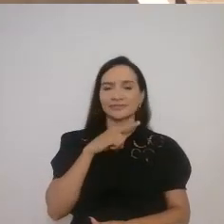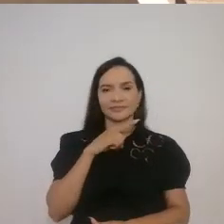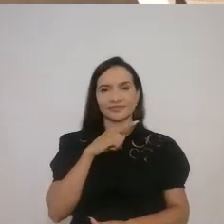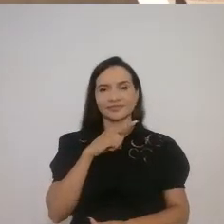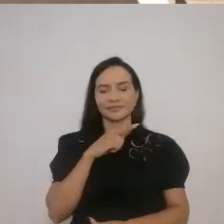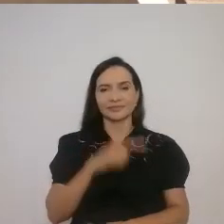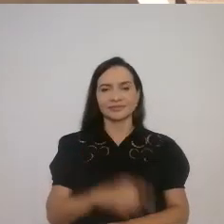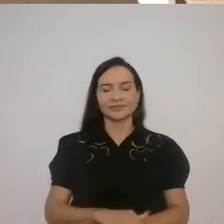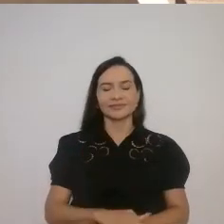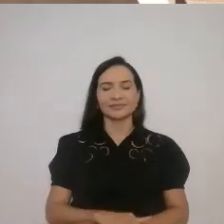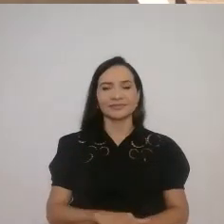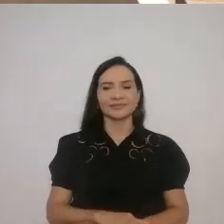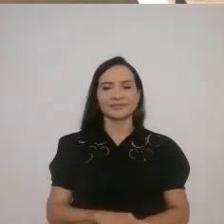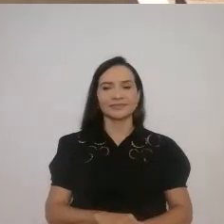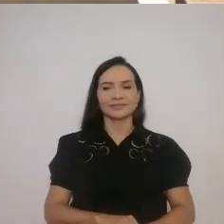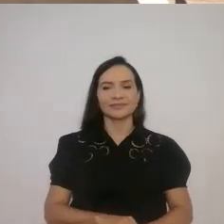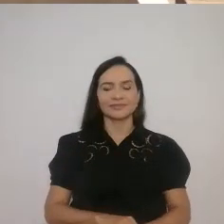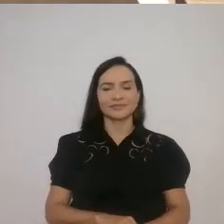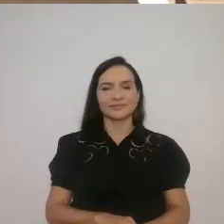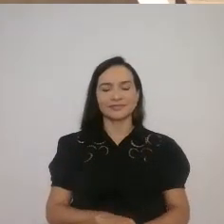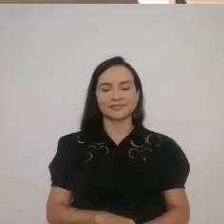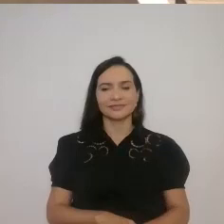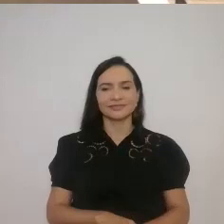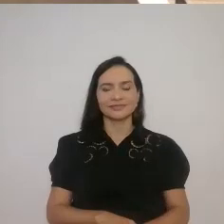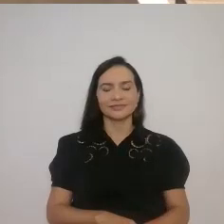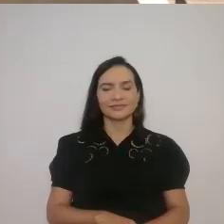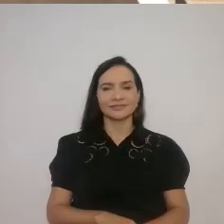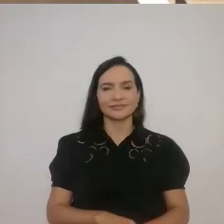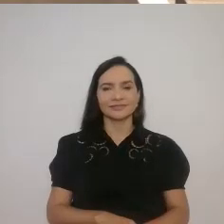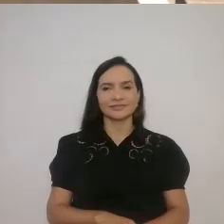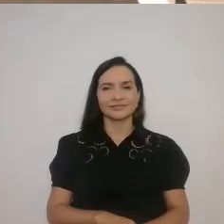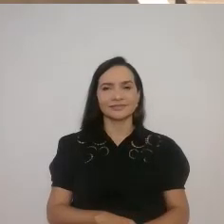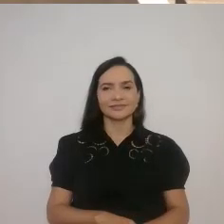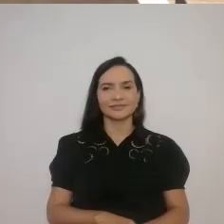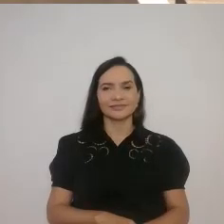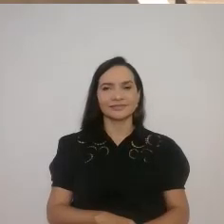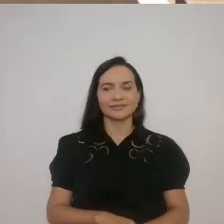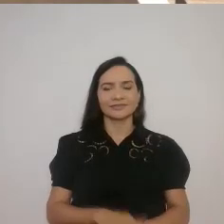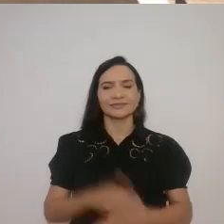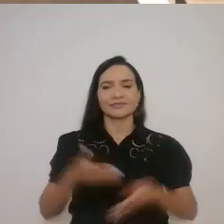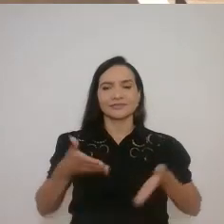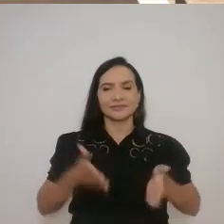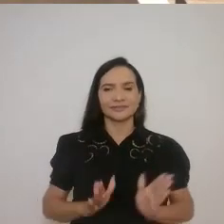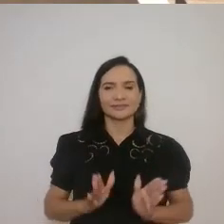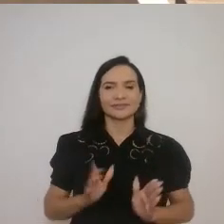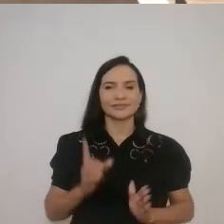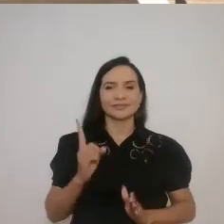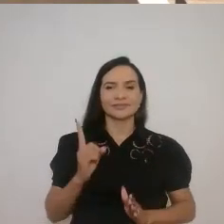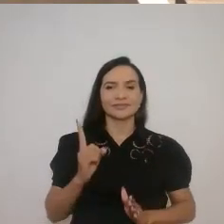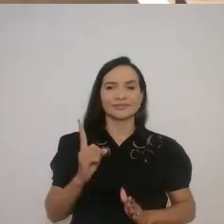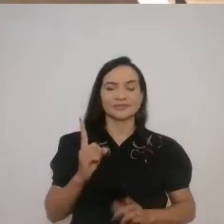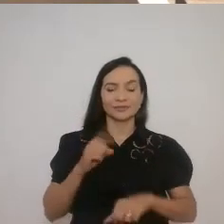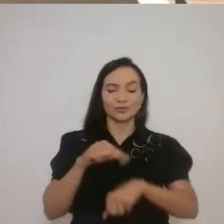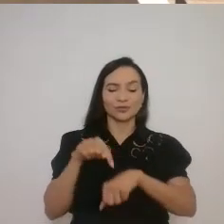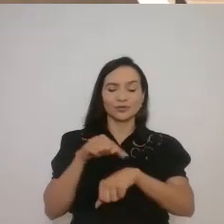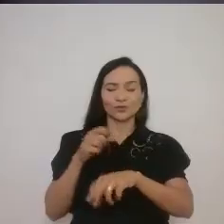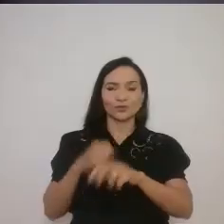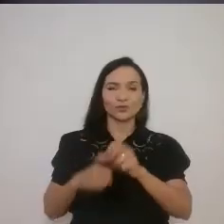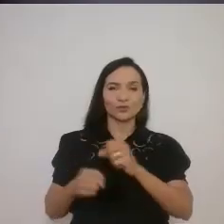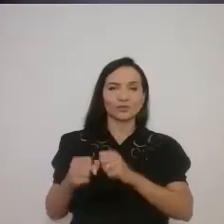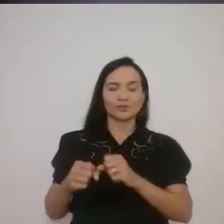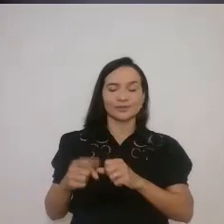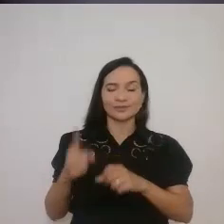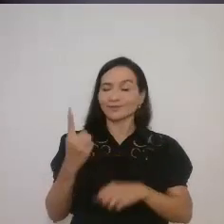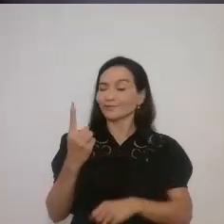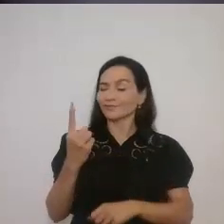sendo homem. Ah, e nasceu aí uma hora atrás. E também de